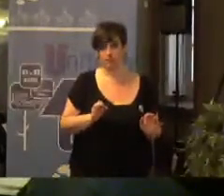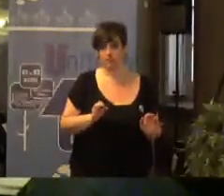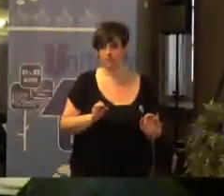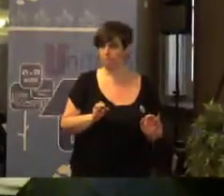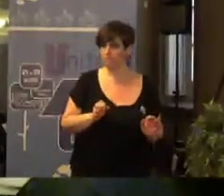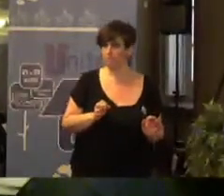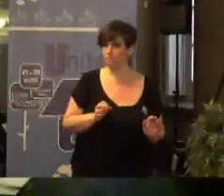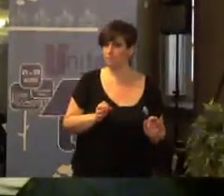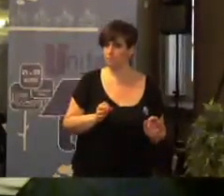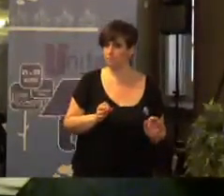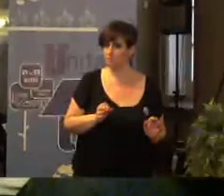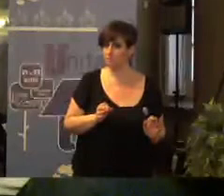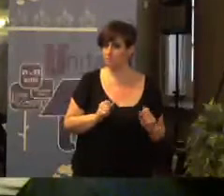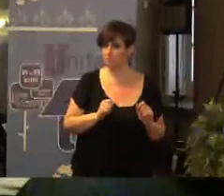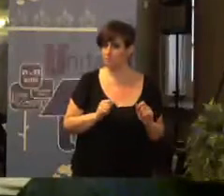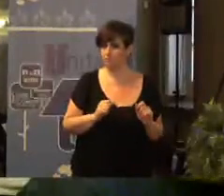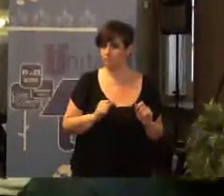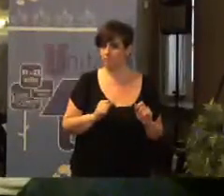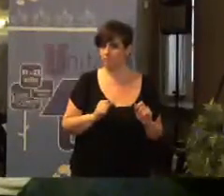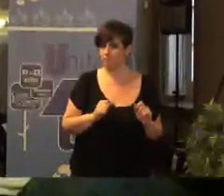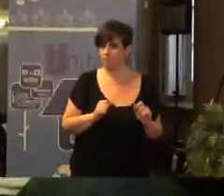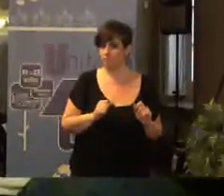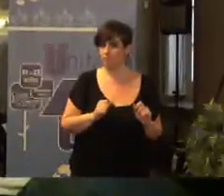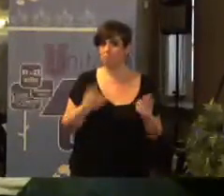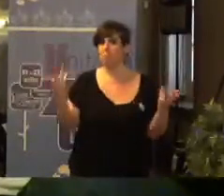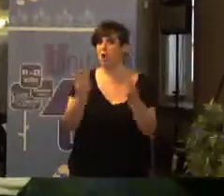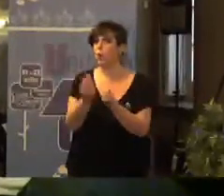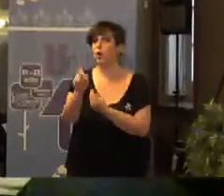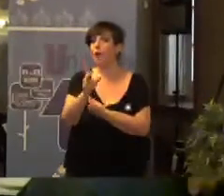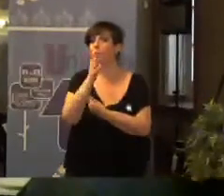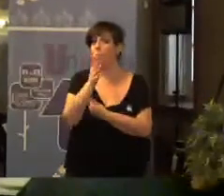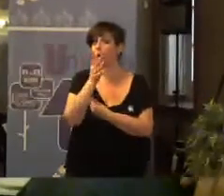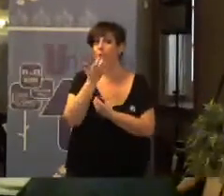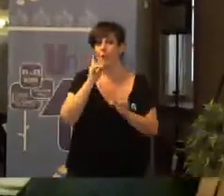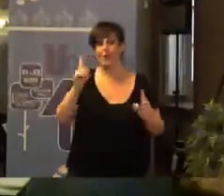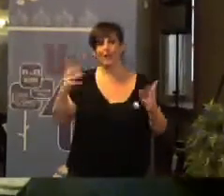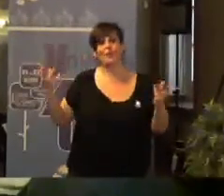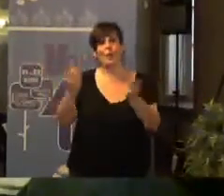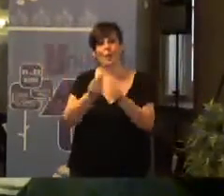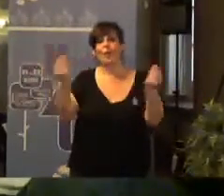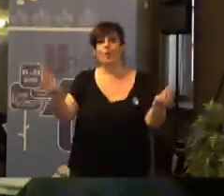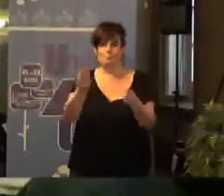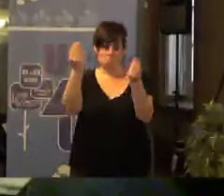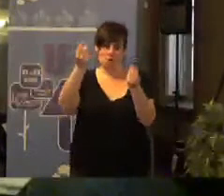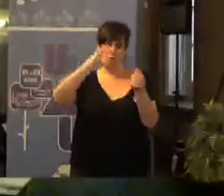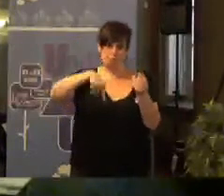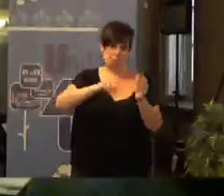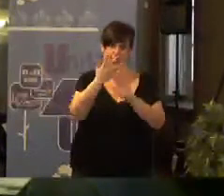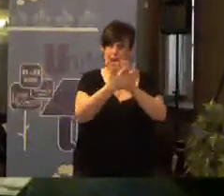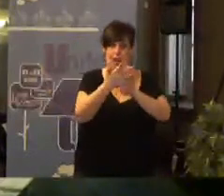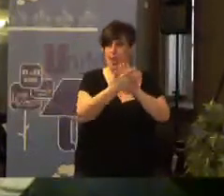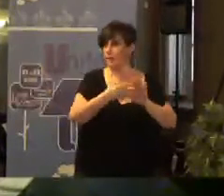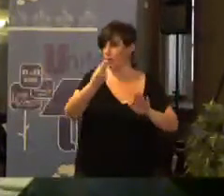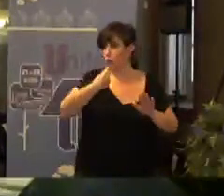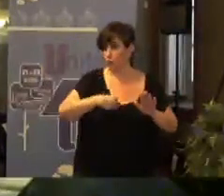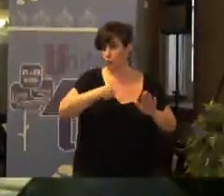porquê é que não se juntam. E se juntarem, tudo será melhor. E nós estávamos também a falar disso lá fora.